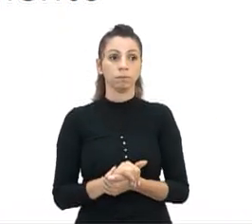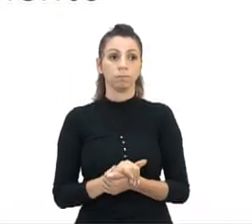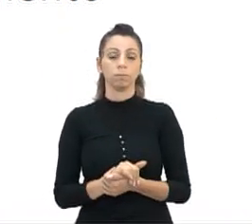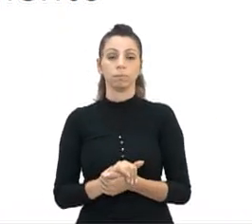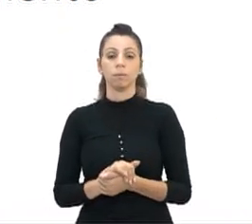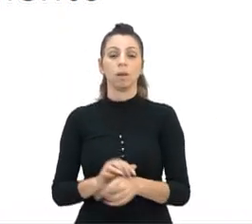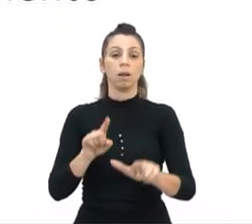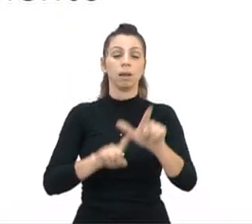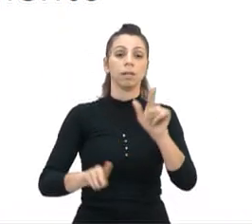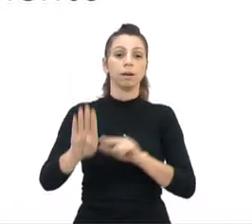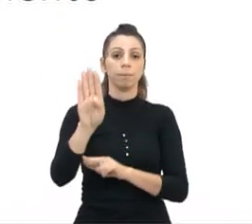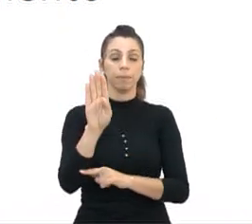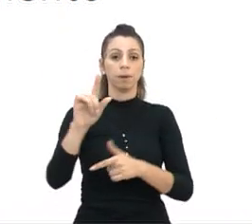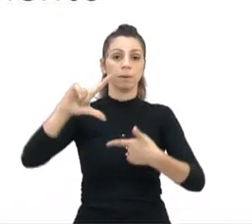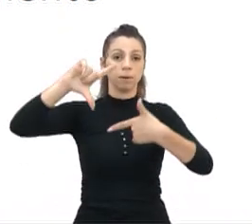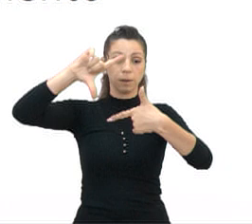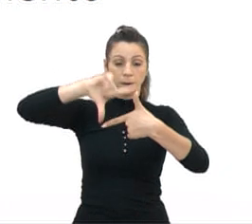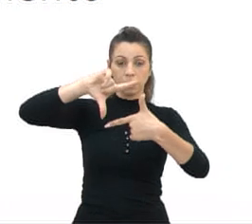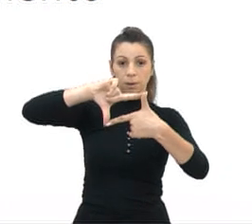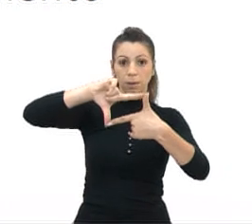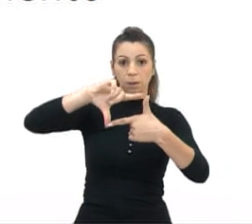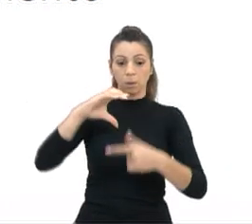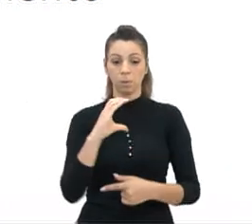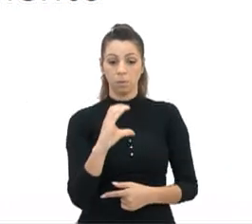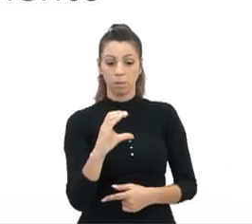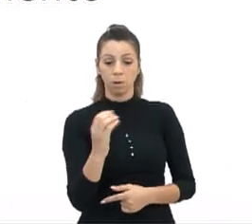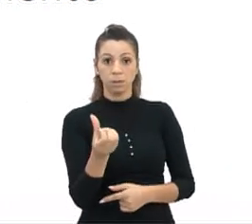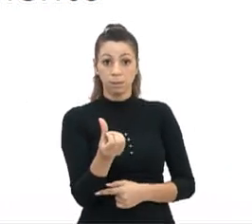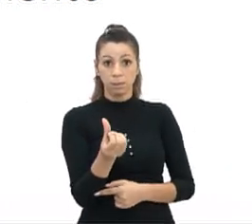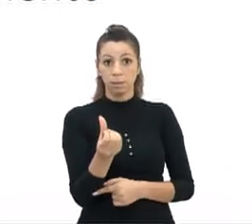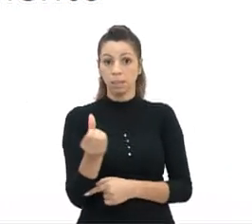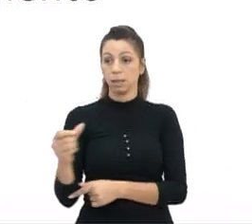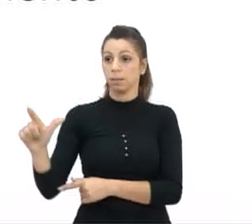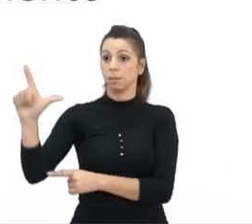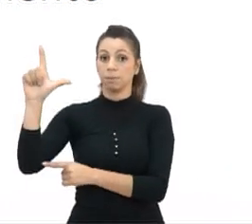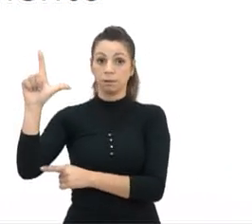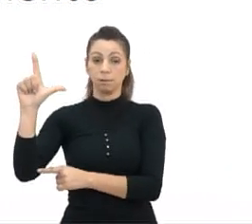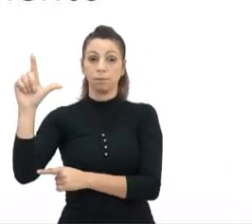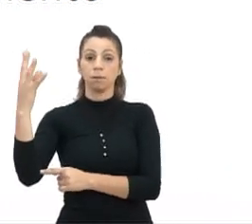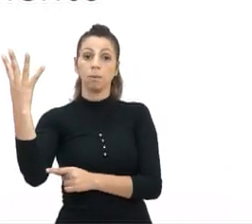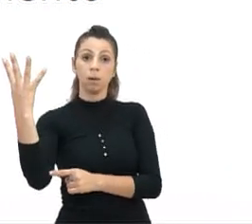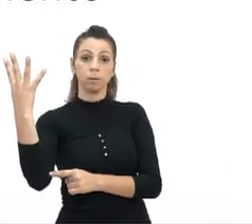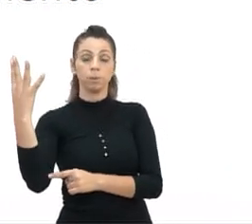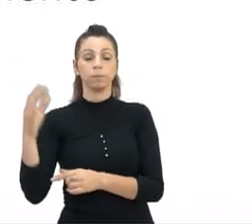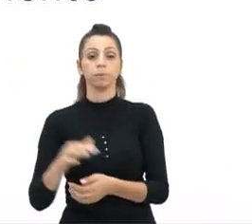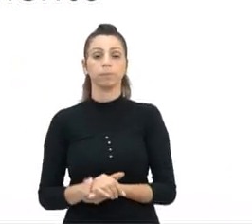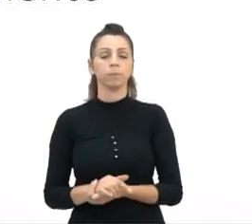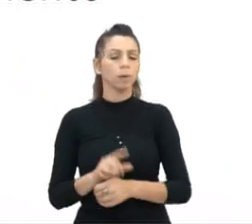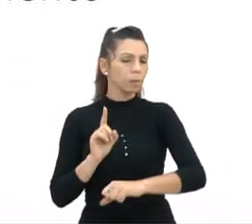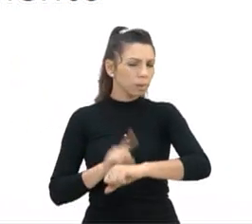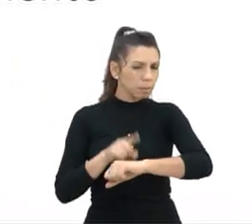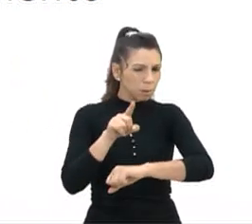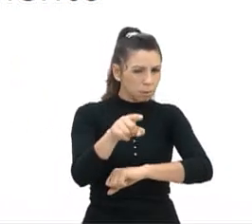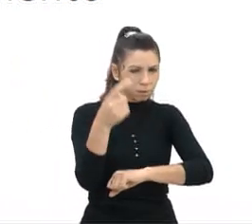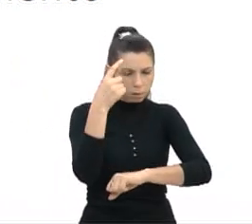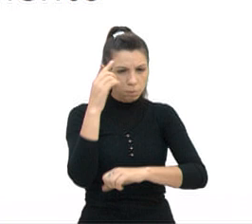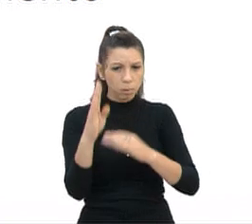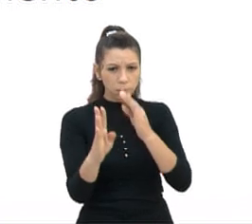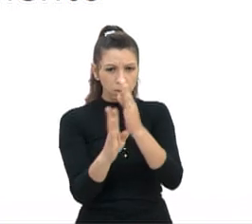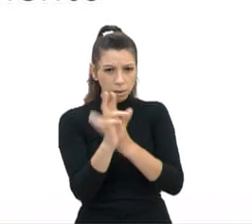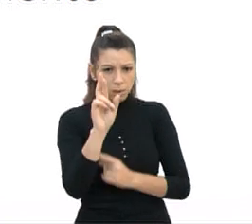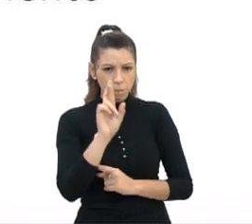um retângulo que tem 6 centímetros de comprimento e 4 centímetros de largura. Vou te dar um tempinho para você pensar e me dar a resposta.